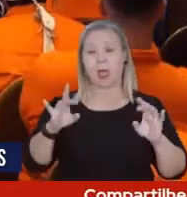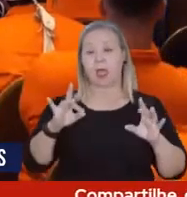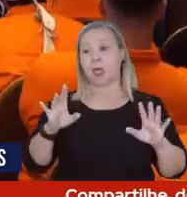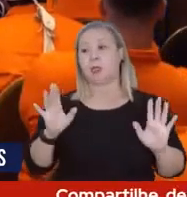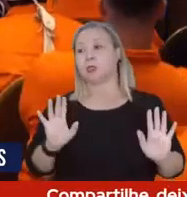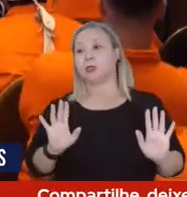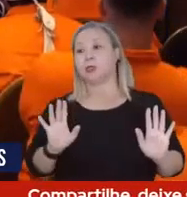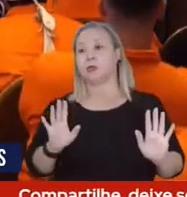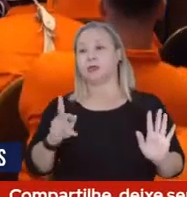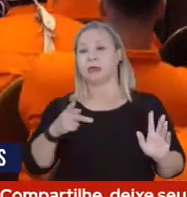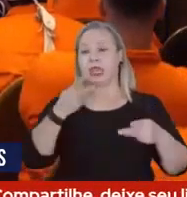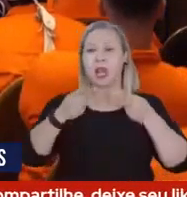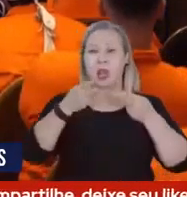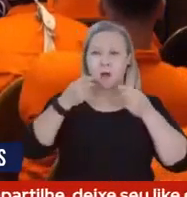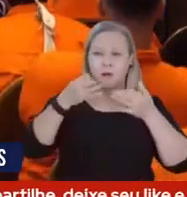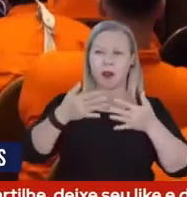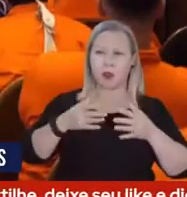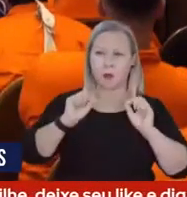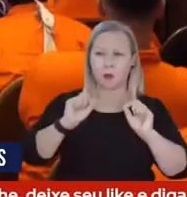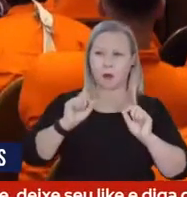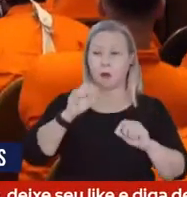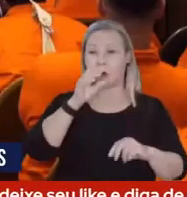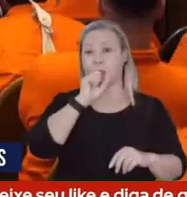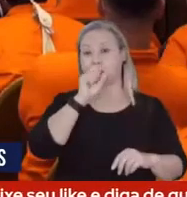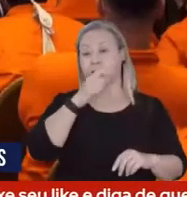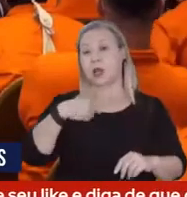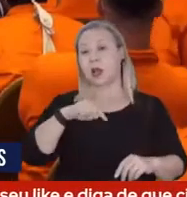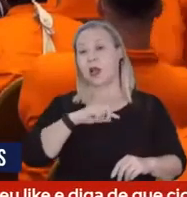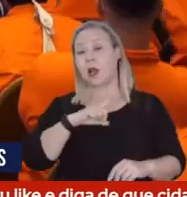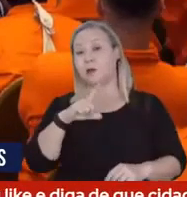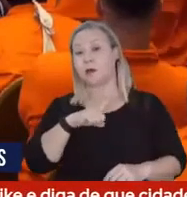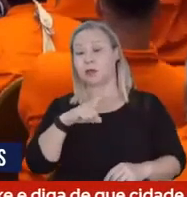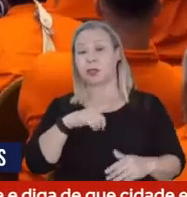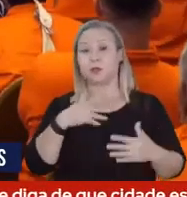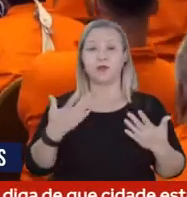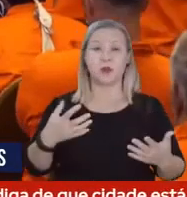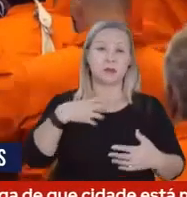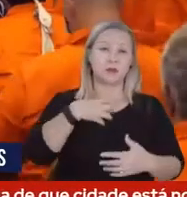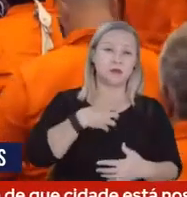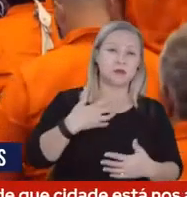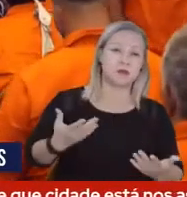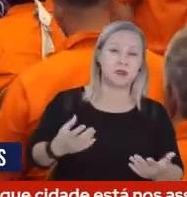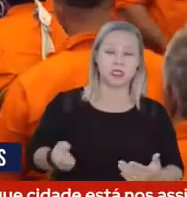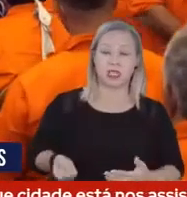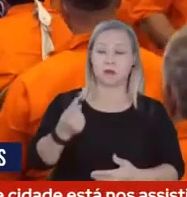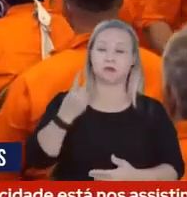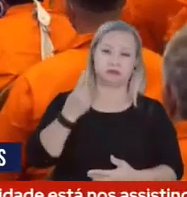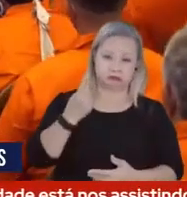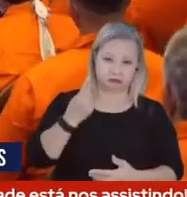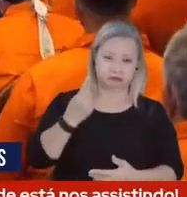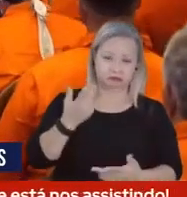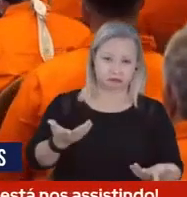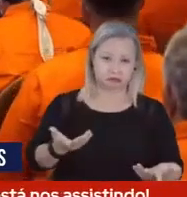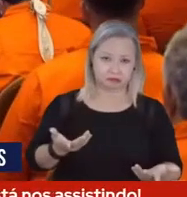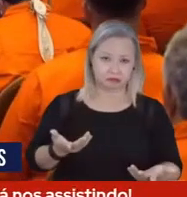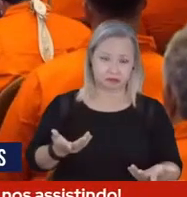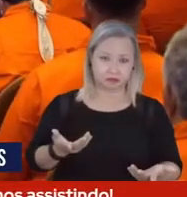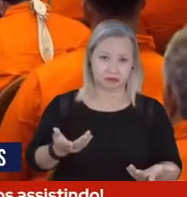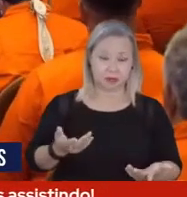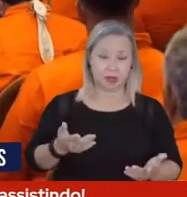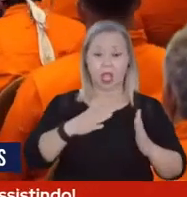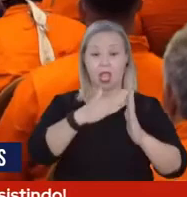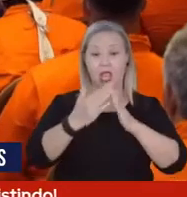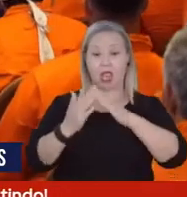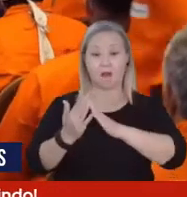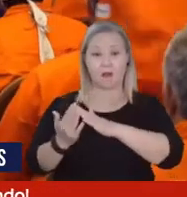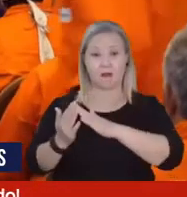sábado nós vivemos uma situação inusitada, presidente. a Rocinha. Prazer, meu nome é